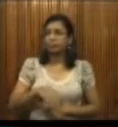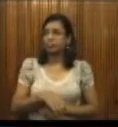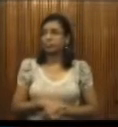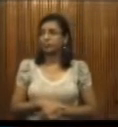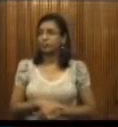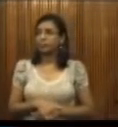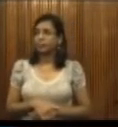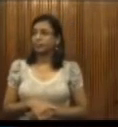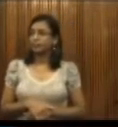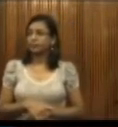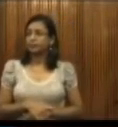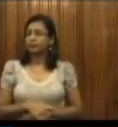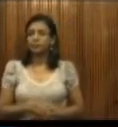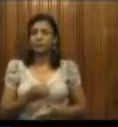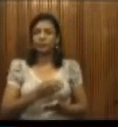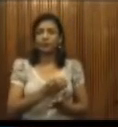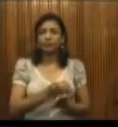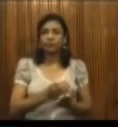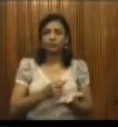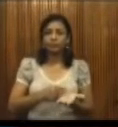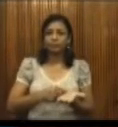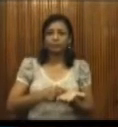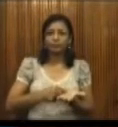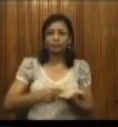Mateus 19, versículo 20.